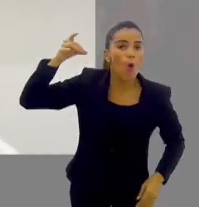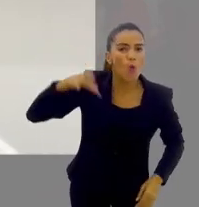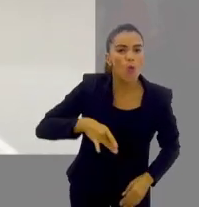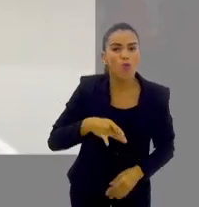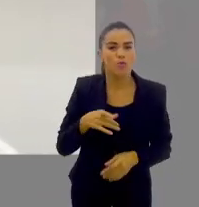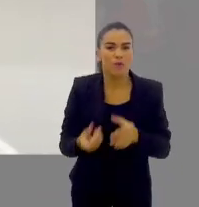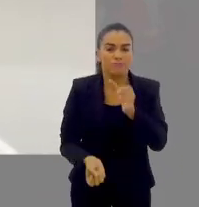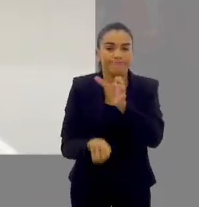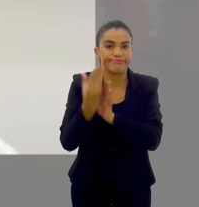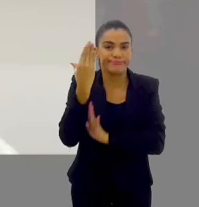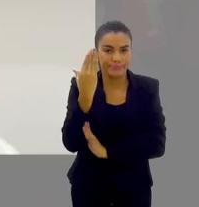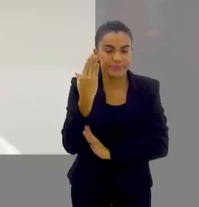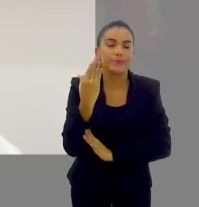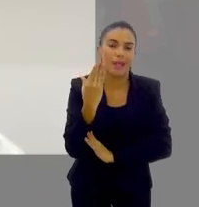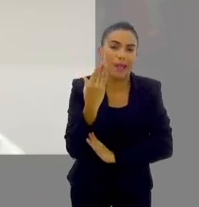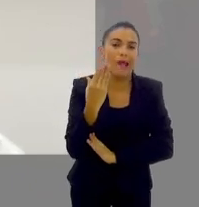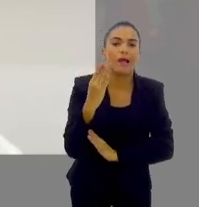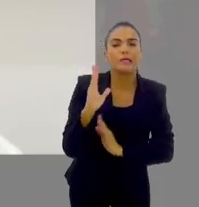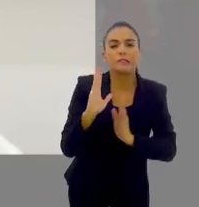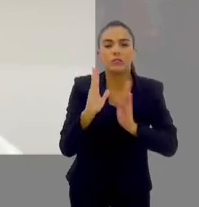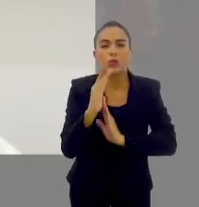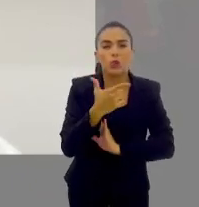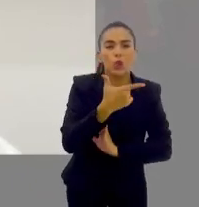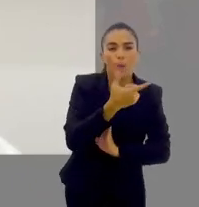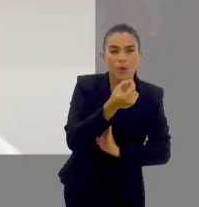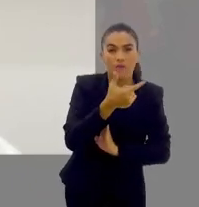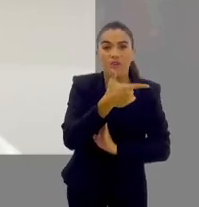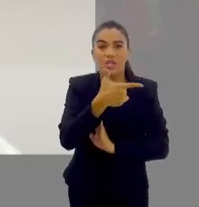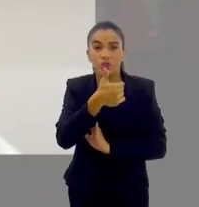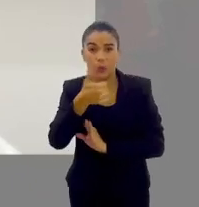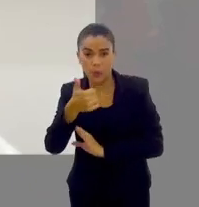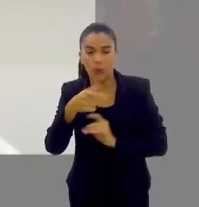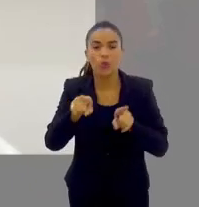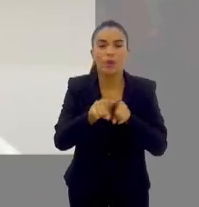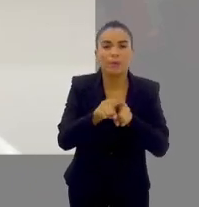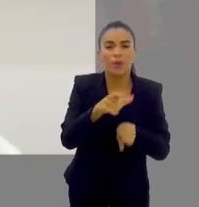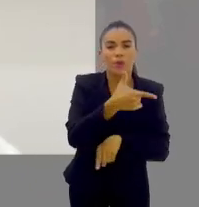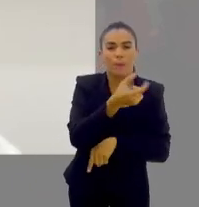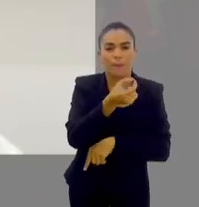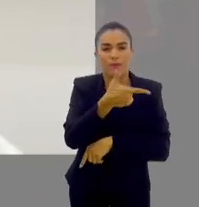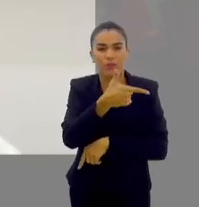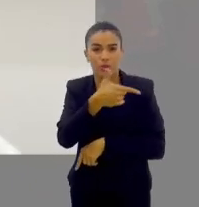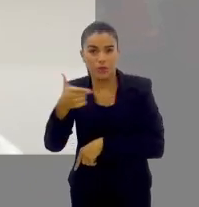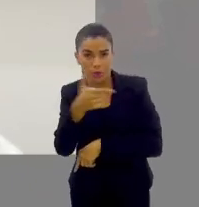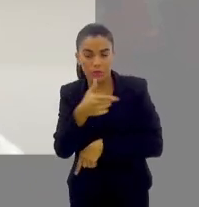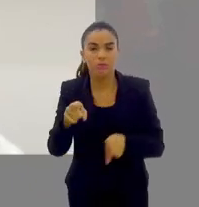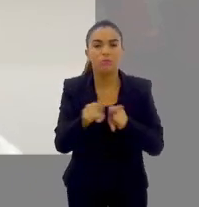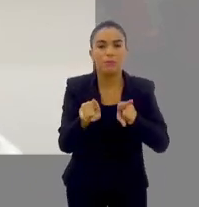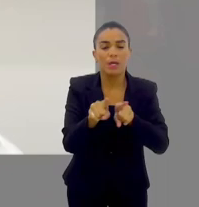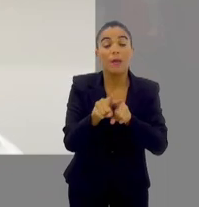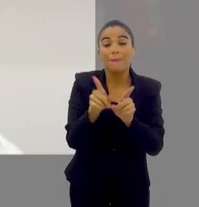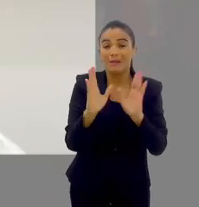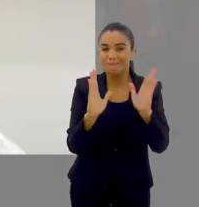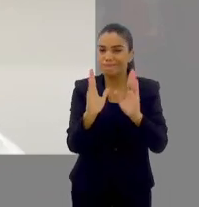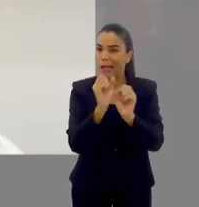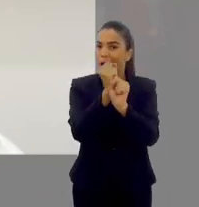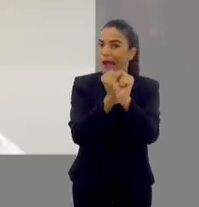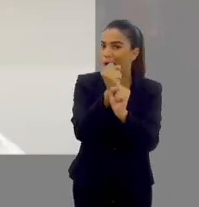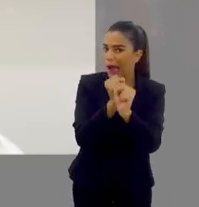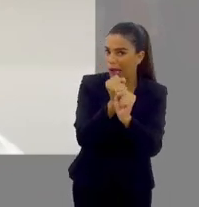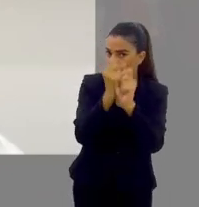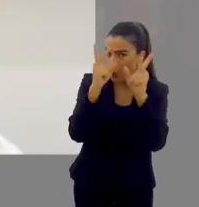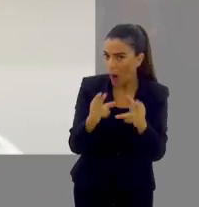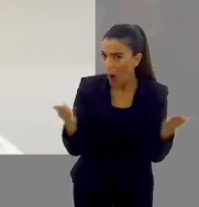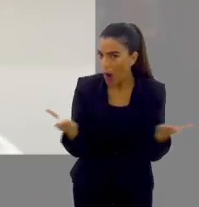aparição dele tem alguns anos, né, embora ele tenha aparecido em 2021 também, em 2022, mas não foram anos bem cheios